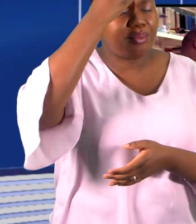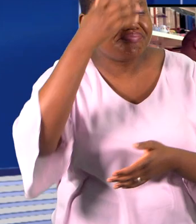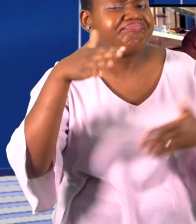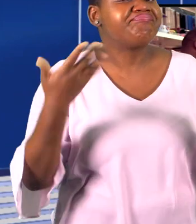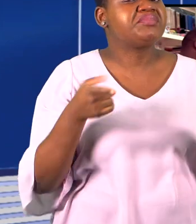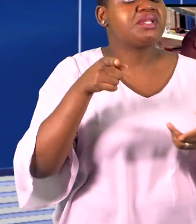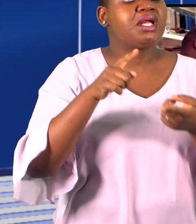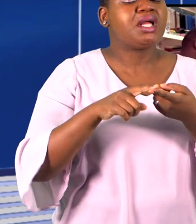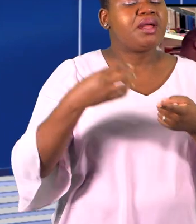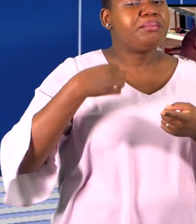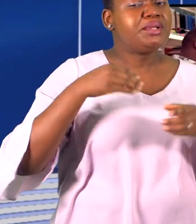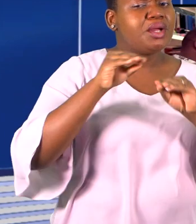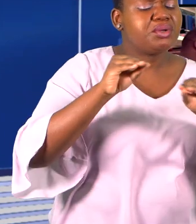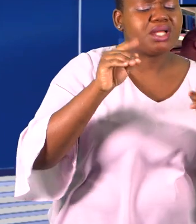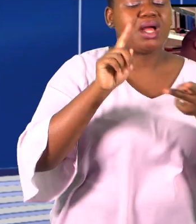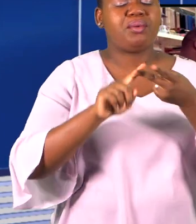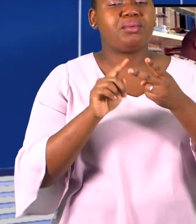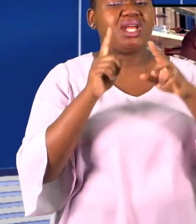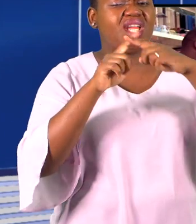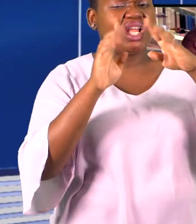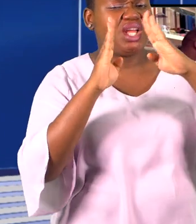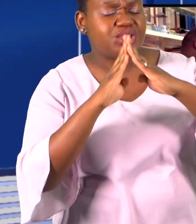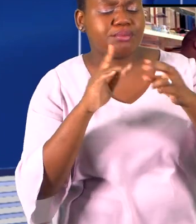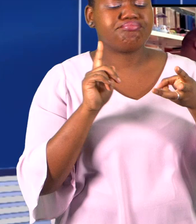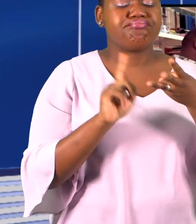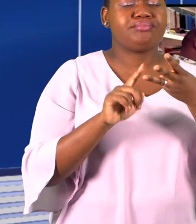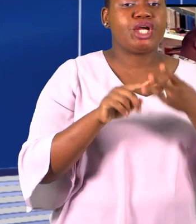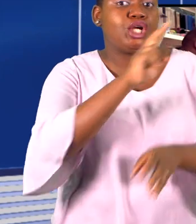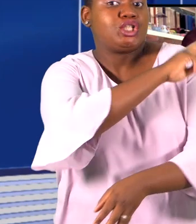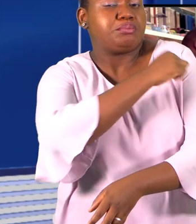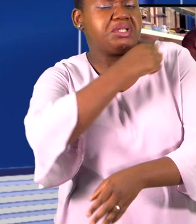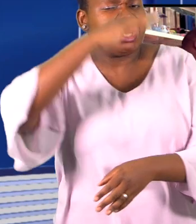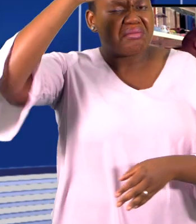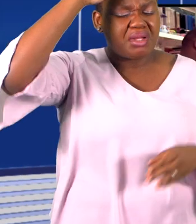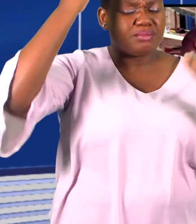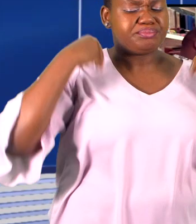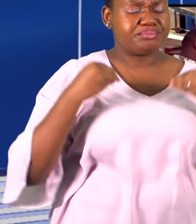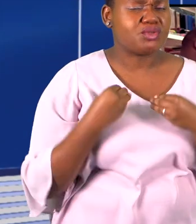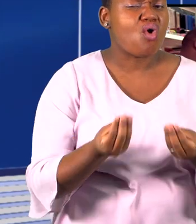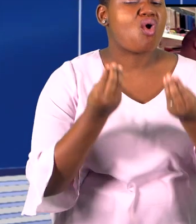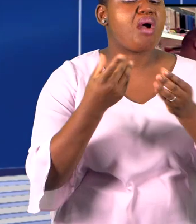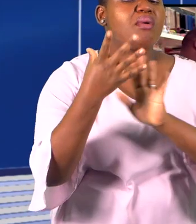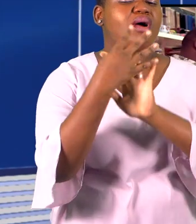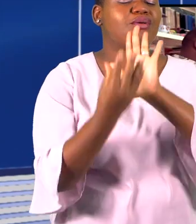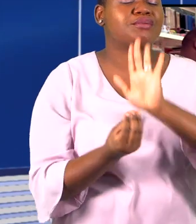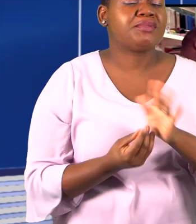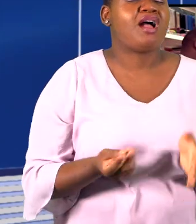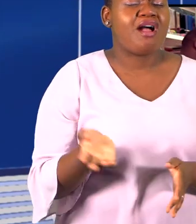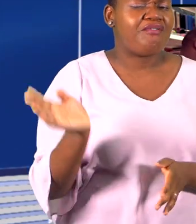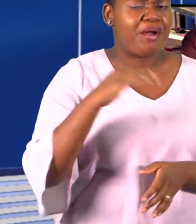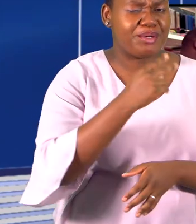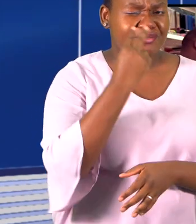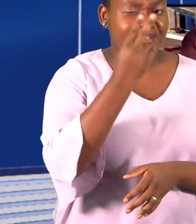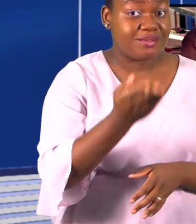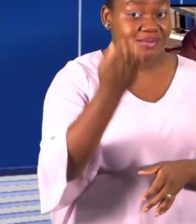Maputo, com o resultado da colaboração desta unidade hospitalar com o Ministério da Educação e uma igreja.